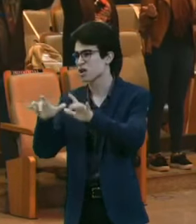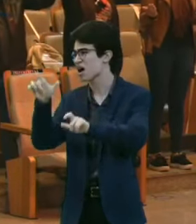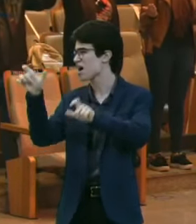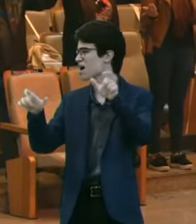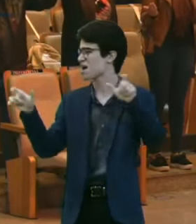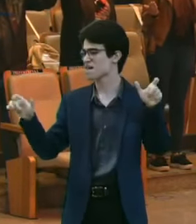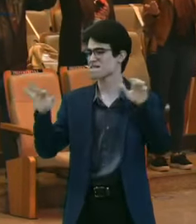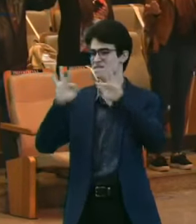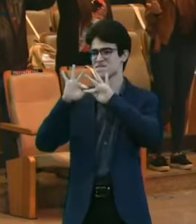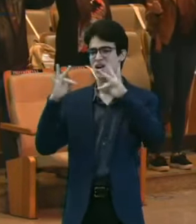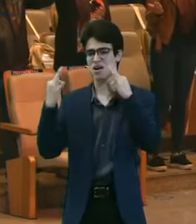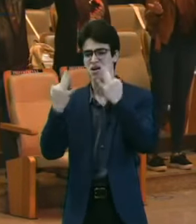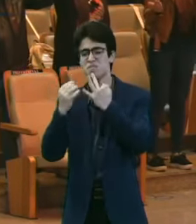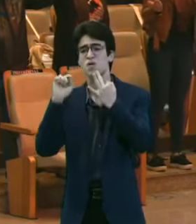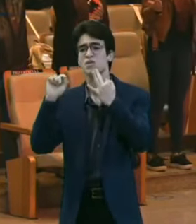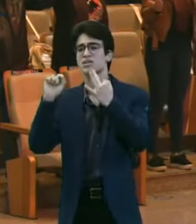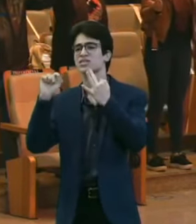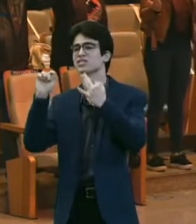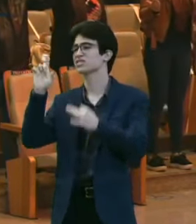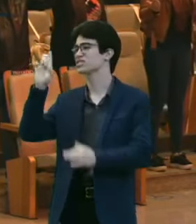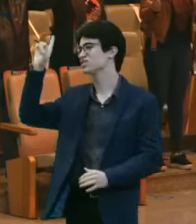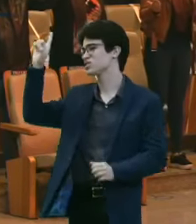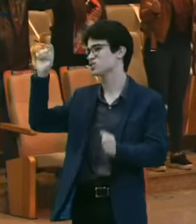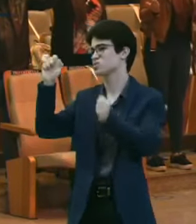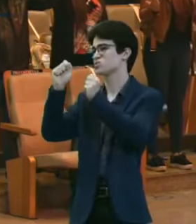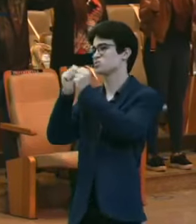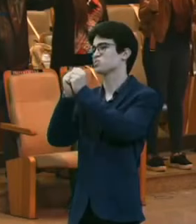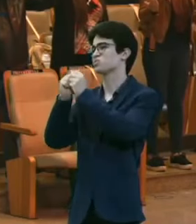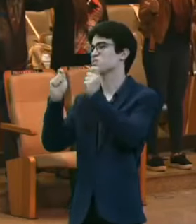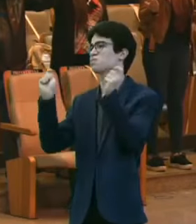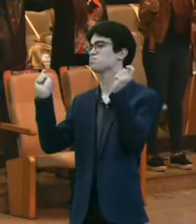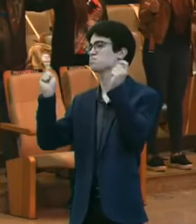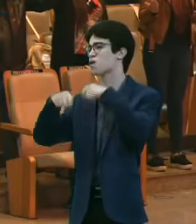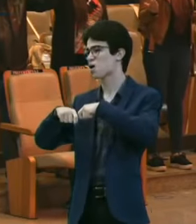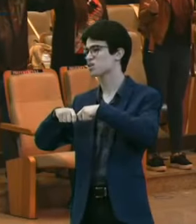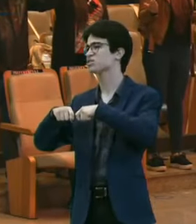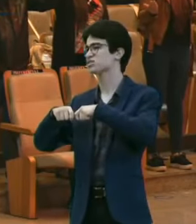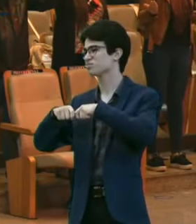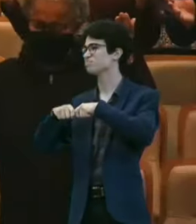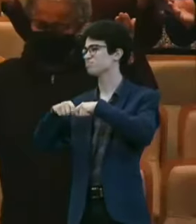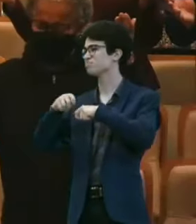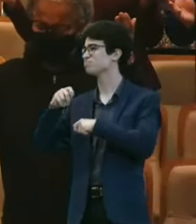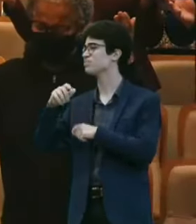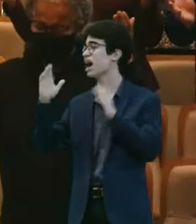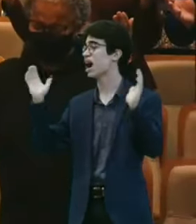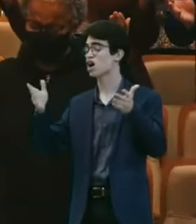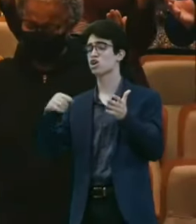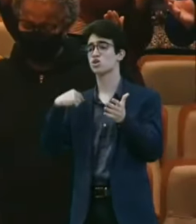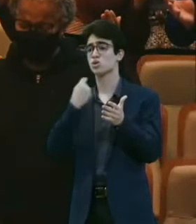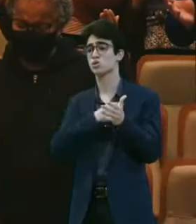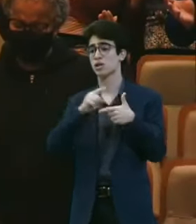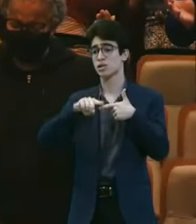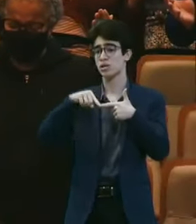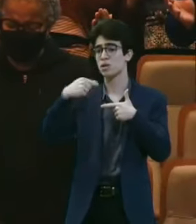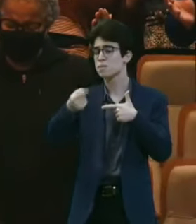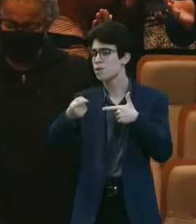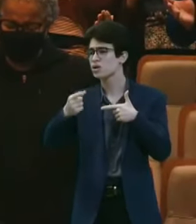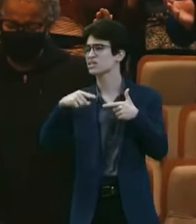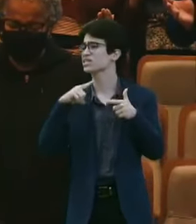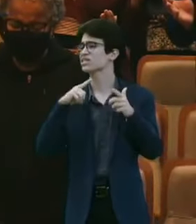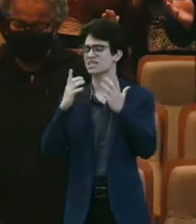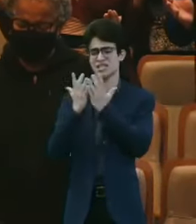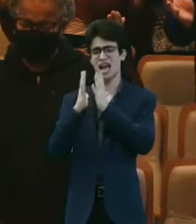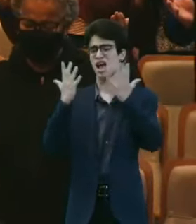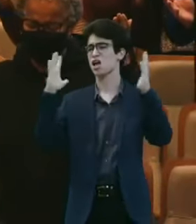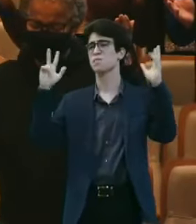casa, encontramos no Senhor. Pai, estamos celebrando daqui a poucos dias o Dia